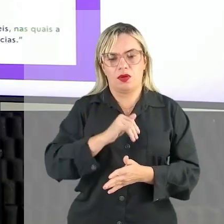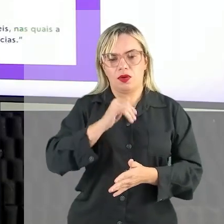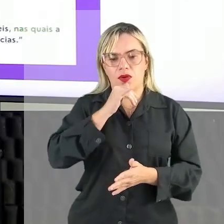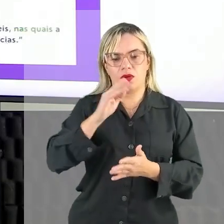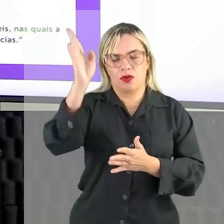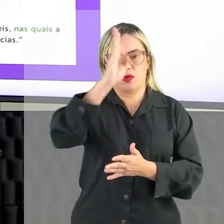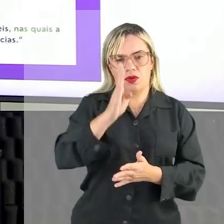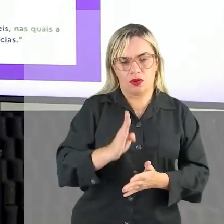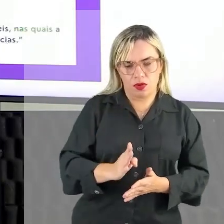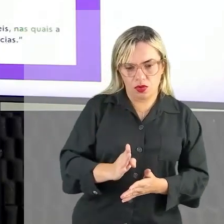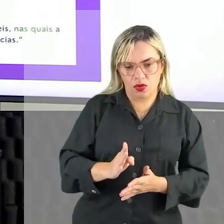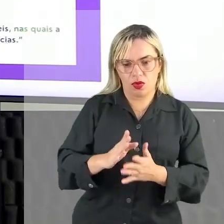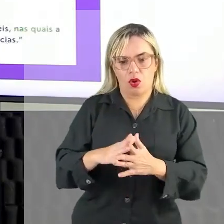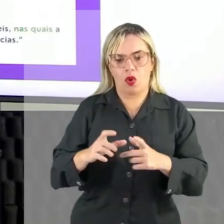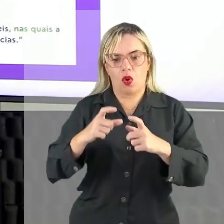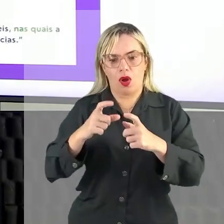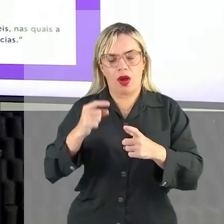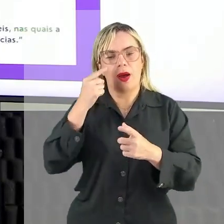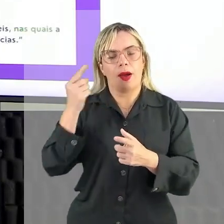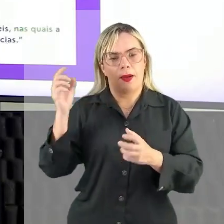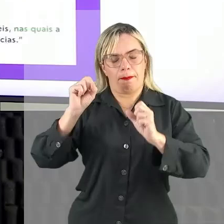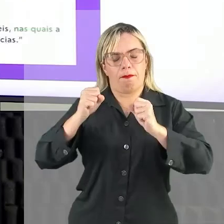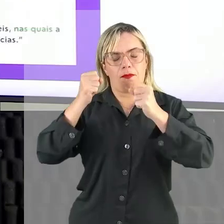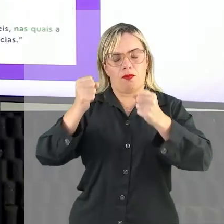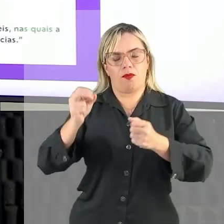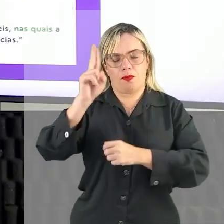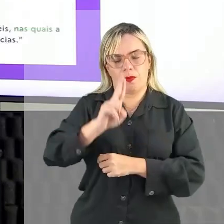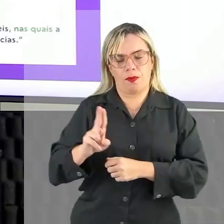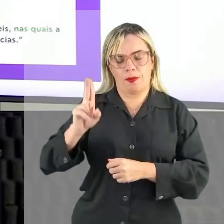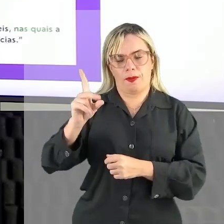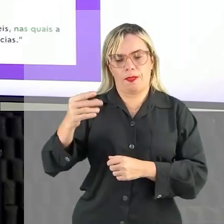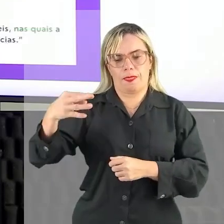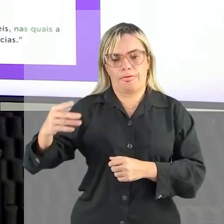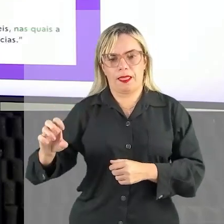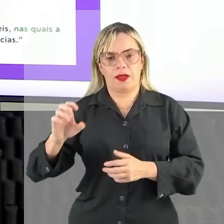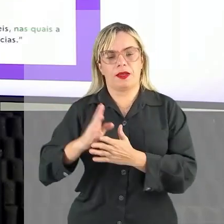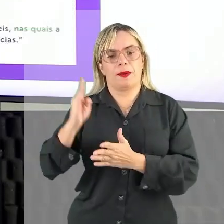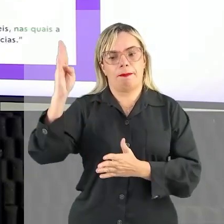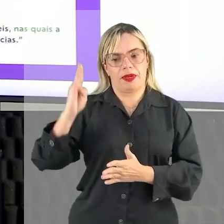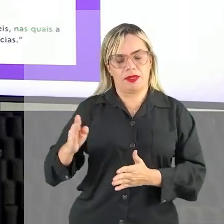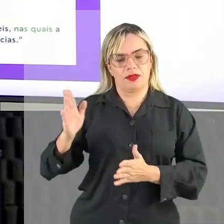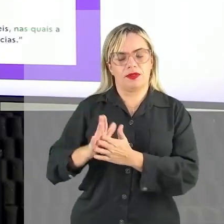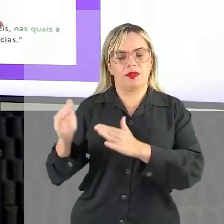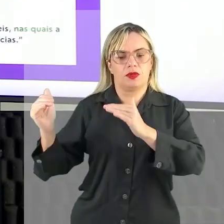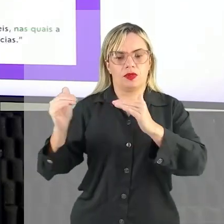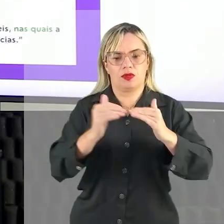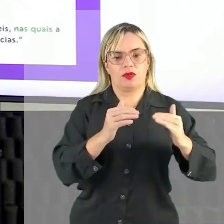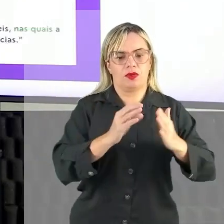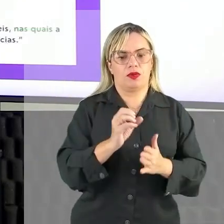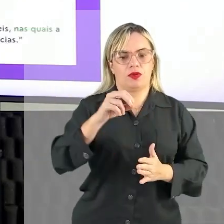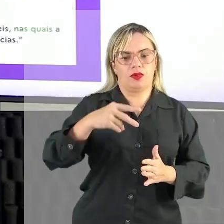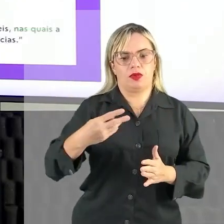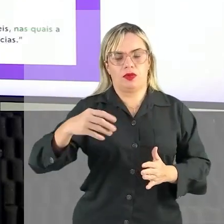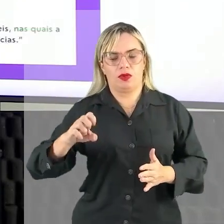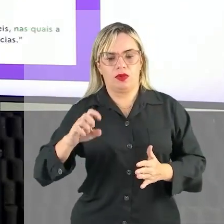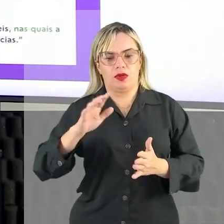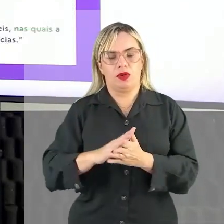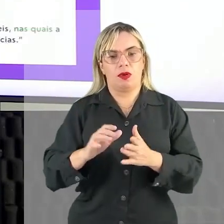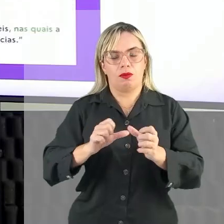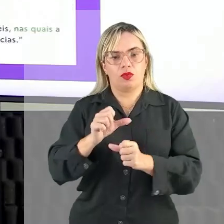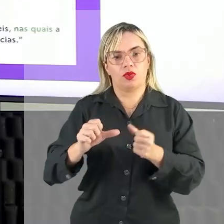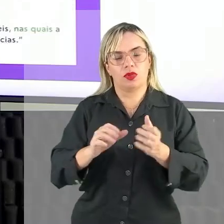o Brasil onde porque Brasil é uma localidade nesse caso aqui troque por nas quais Olha